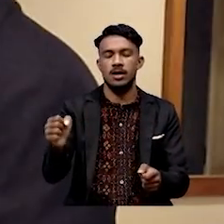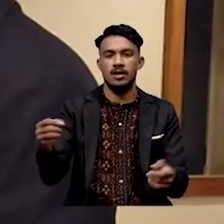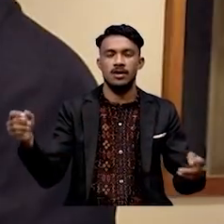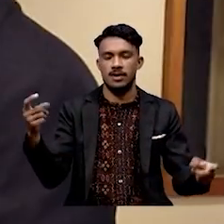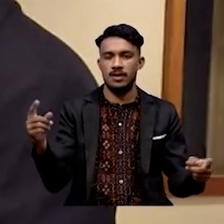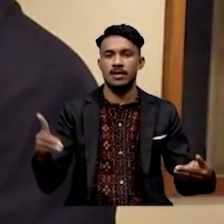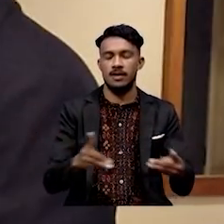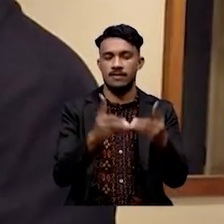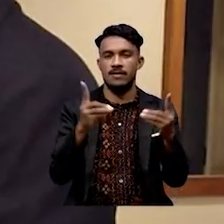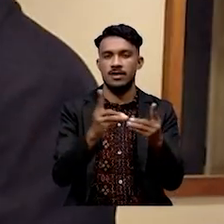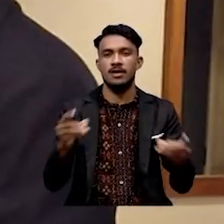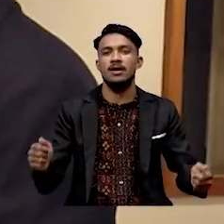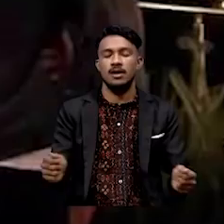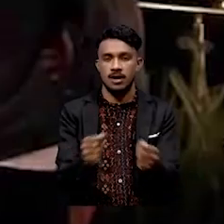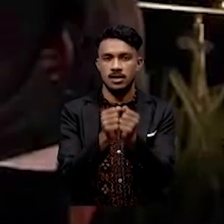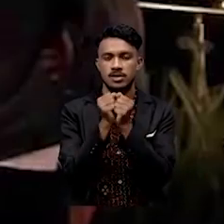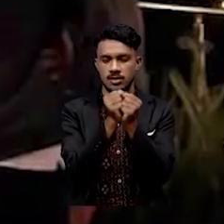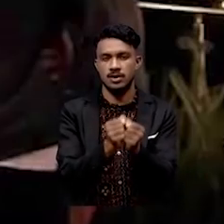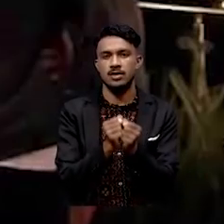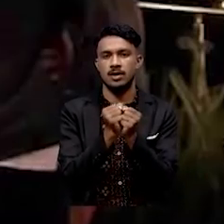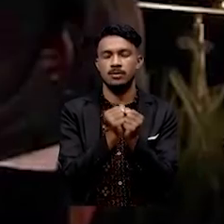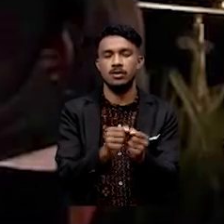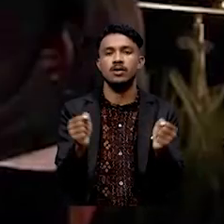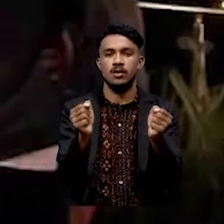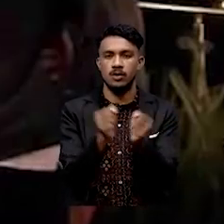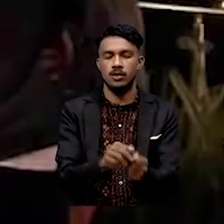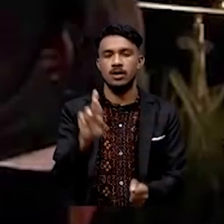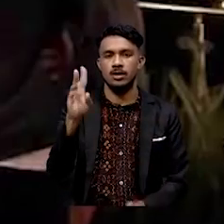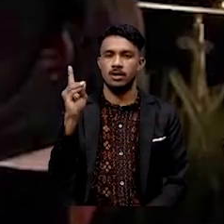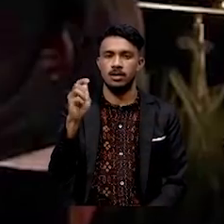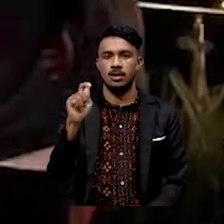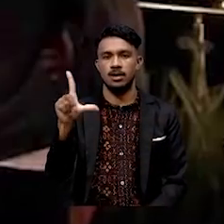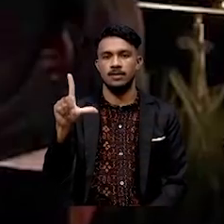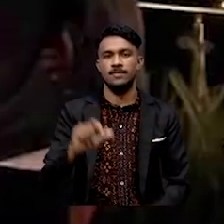salvaguardar a soberania no interesse nacional ardeteleniano. Equipa Cobertura, GMN.